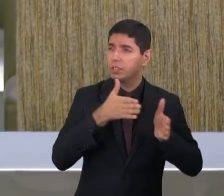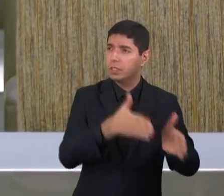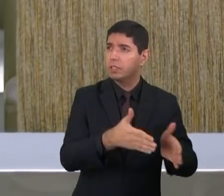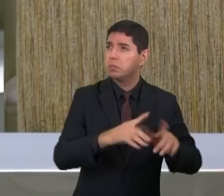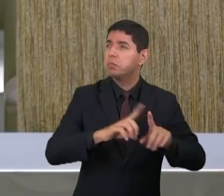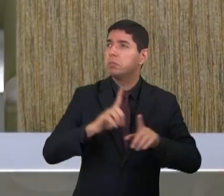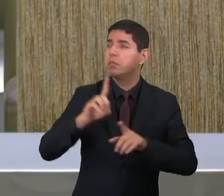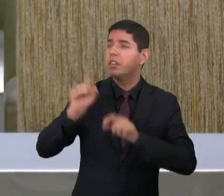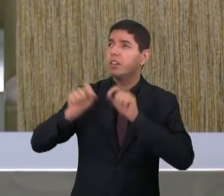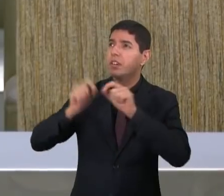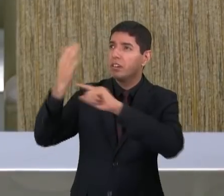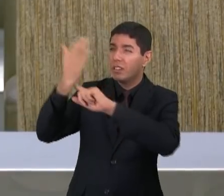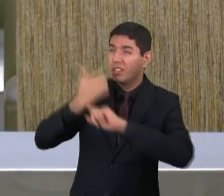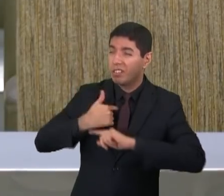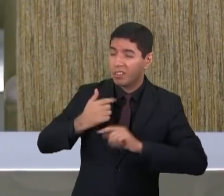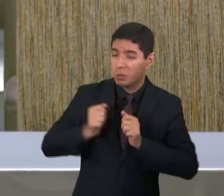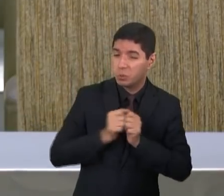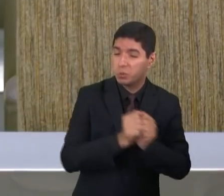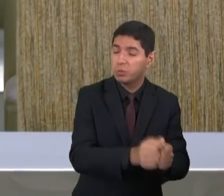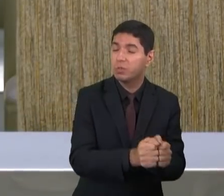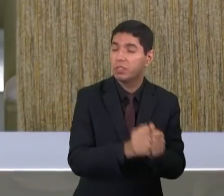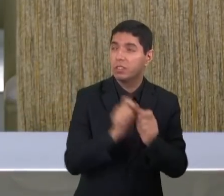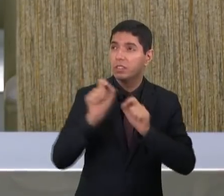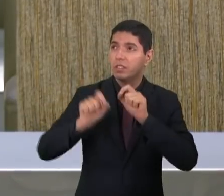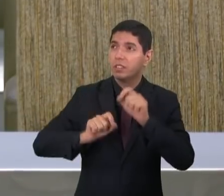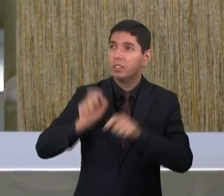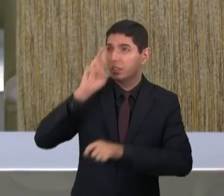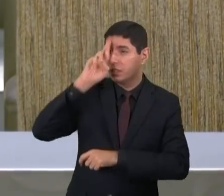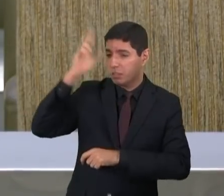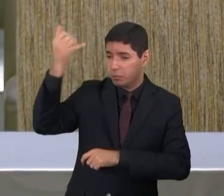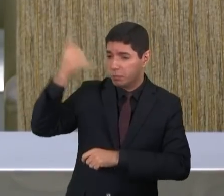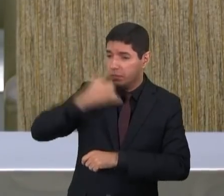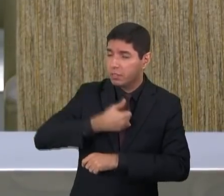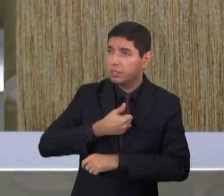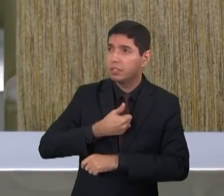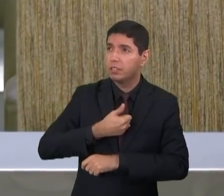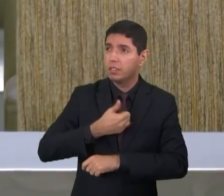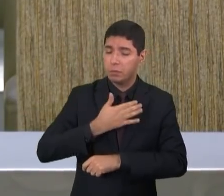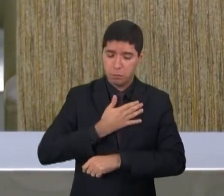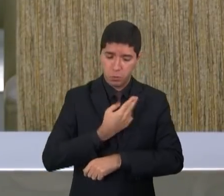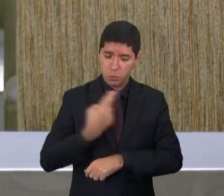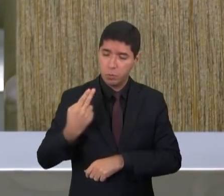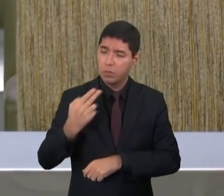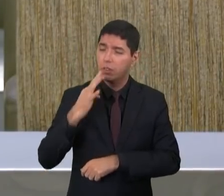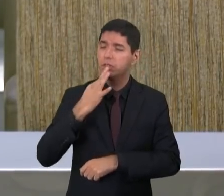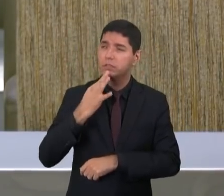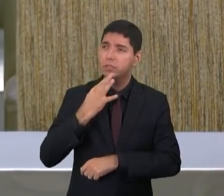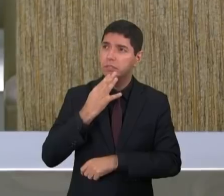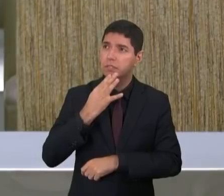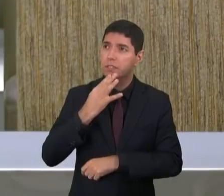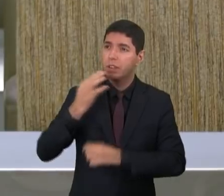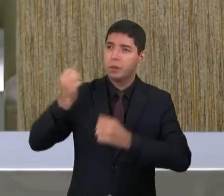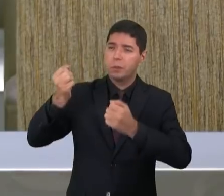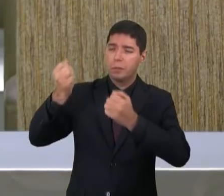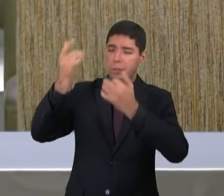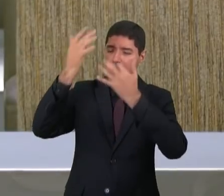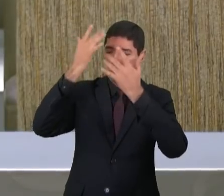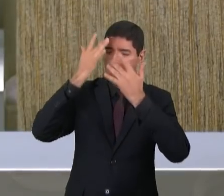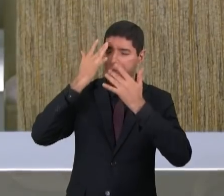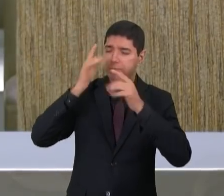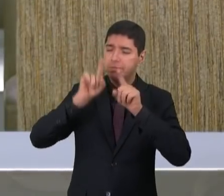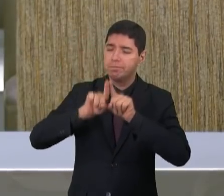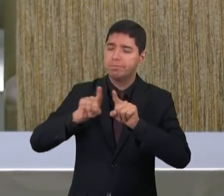enviar comigo. E tu disseste: conheço-te por teu nome, também achaste graça aos meus